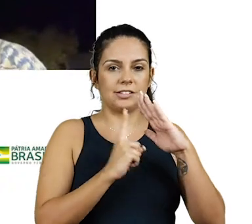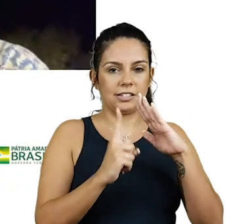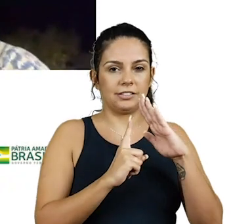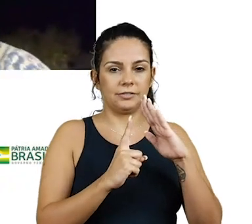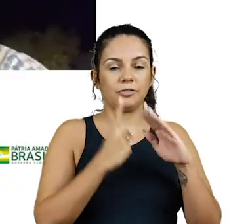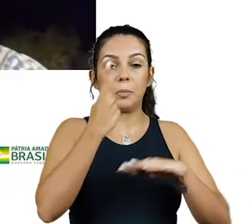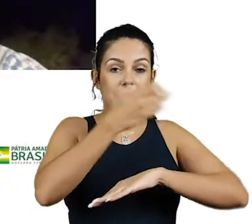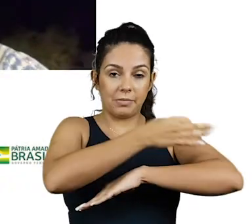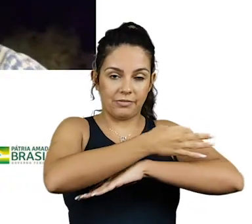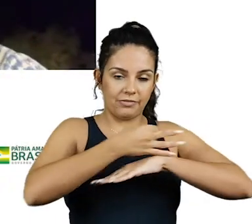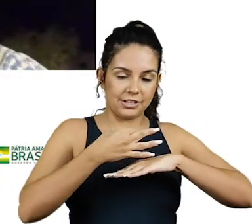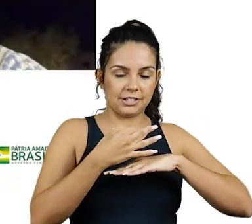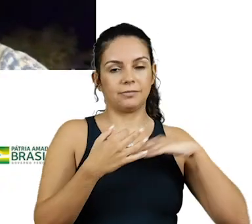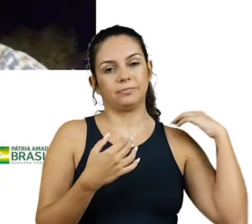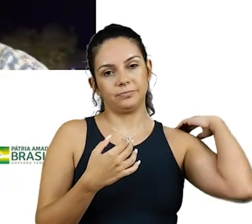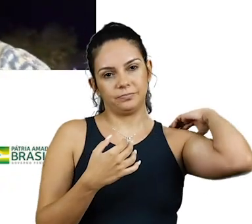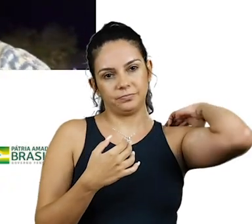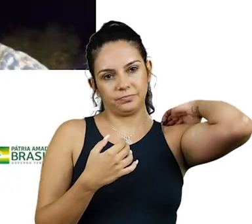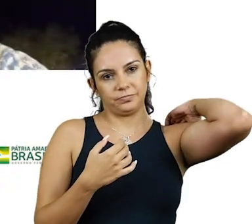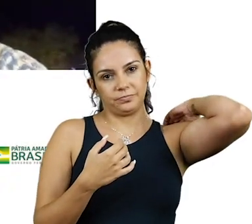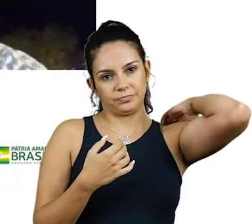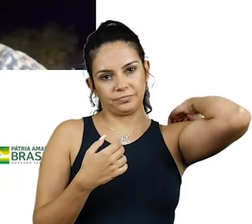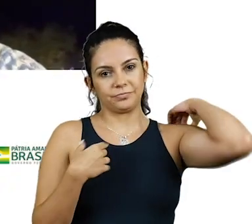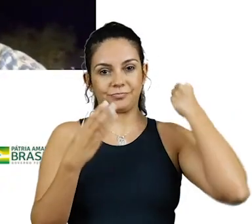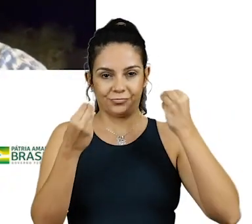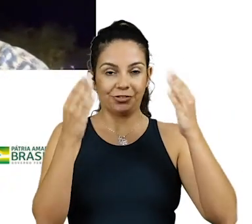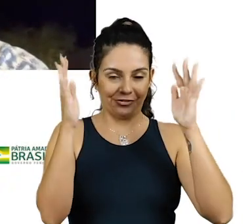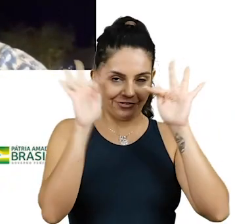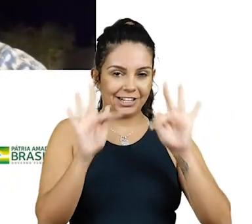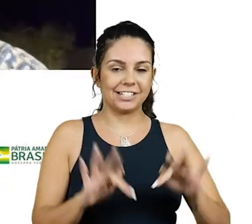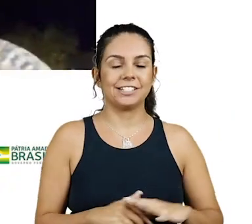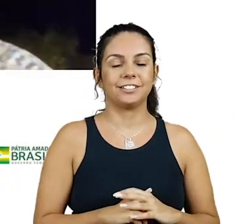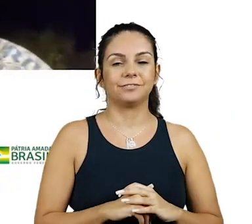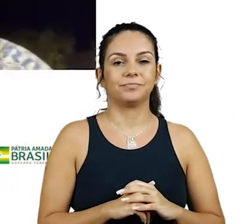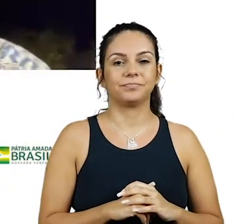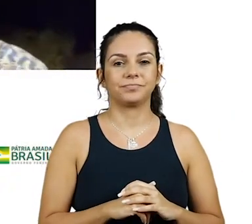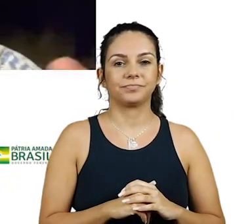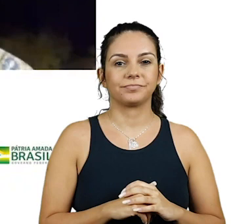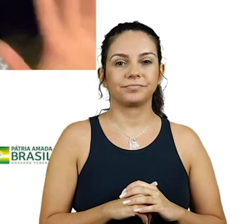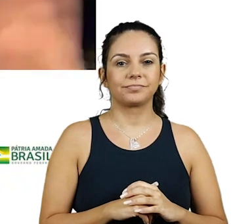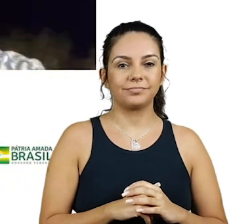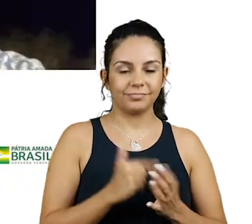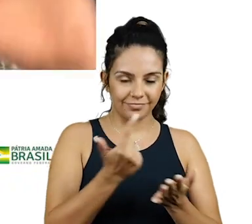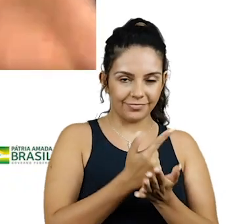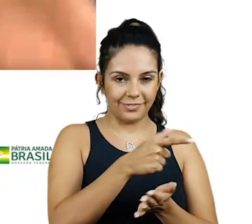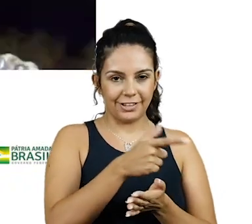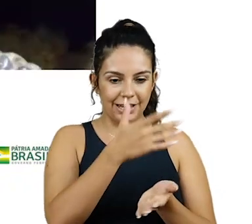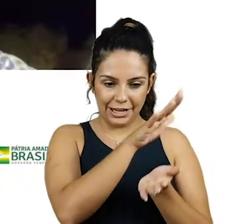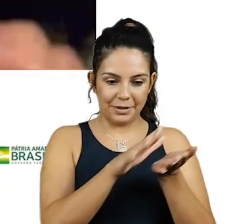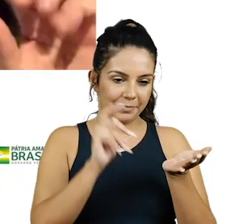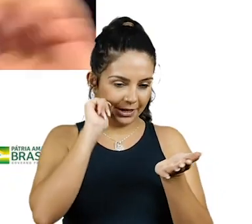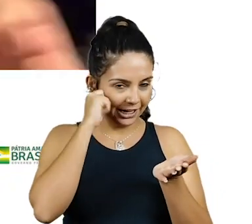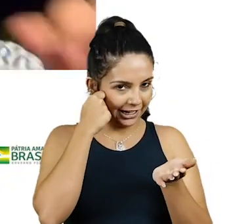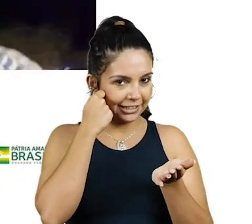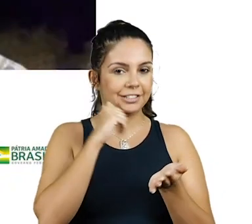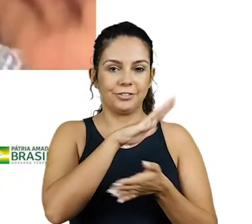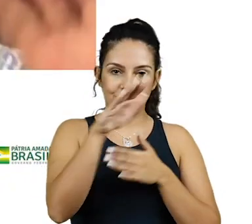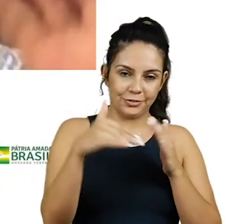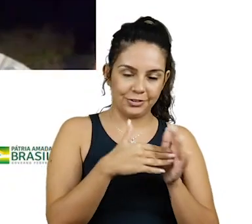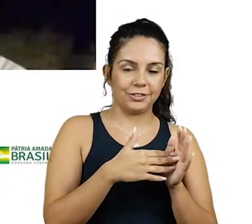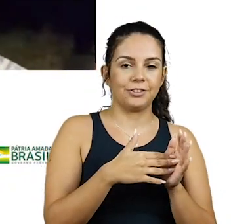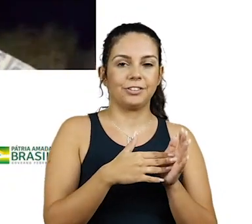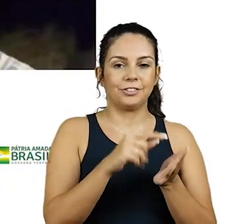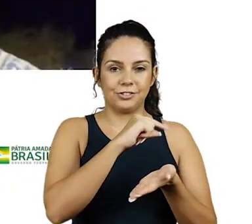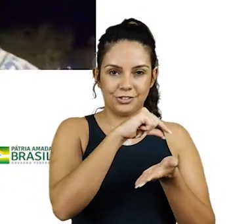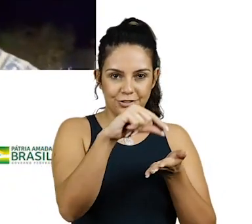primeira ficção desse selo, e eu fiquei super contente. Mas eu li esse livro, tá lá, a capa preta, como são todos da coleção, só